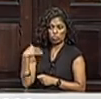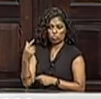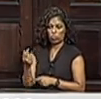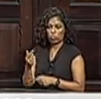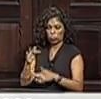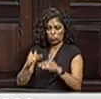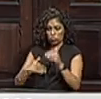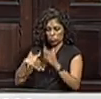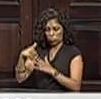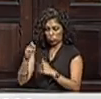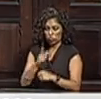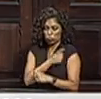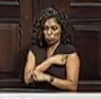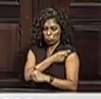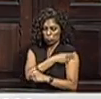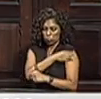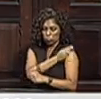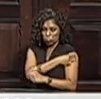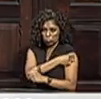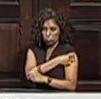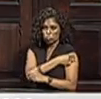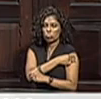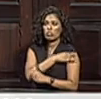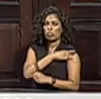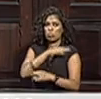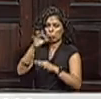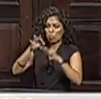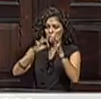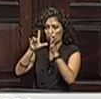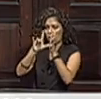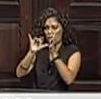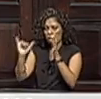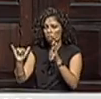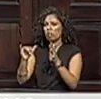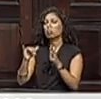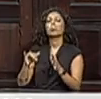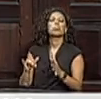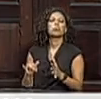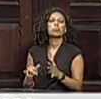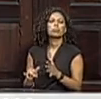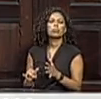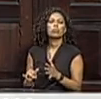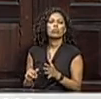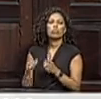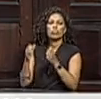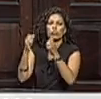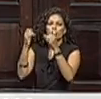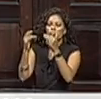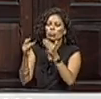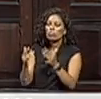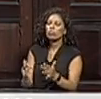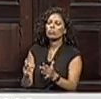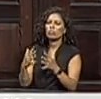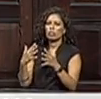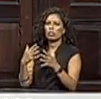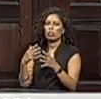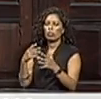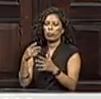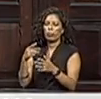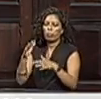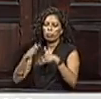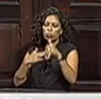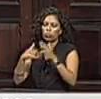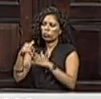Emendamos acrescentando o técnico de eletrônica, o técnico de telecomunicações. Às vezes você vai fazendo pontualmente, deputado